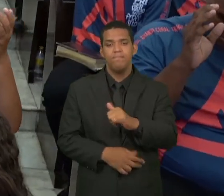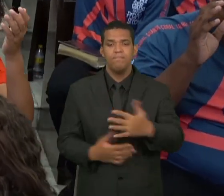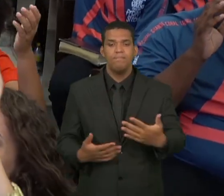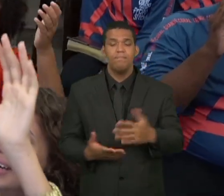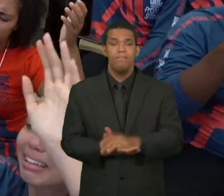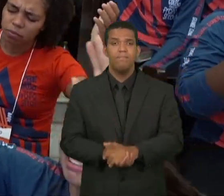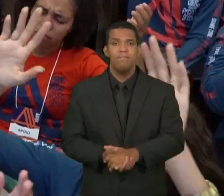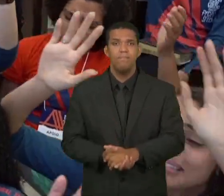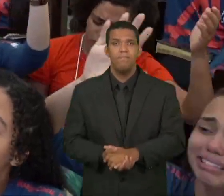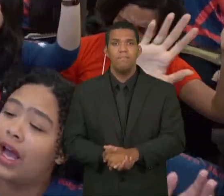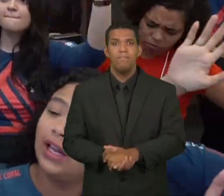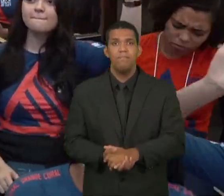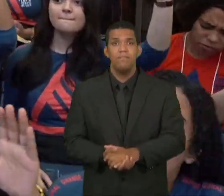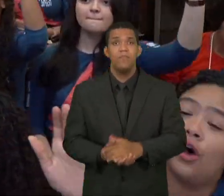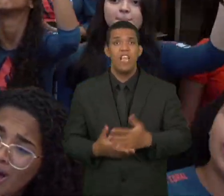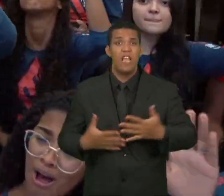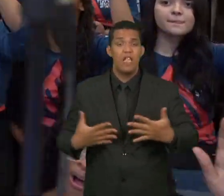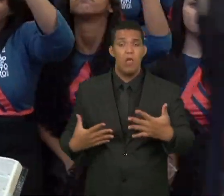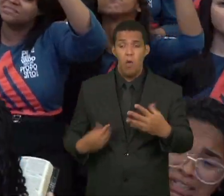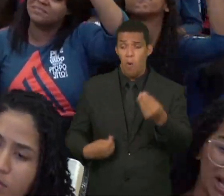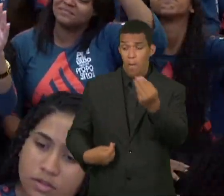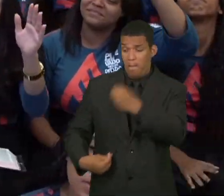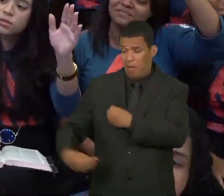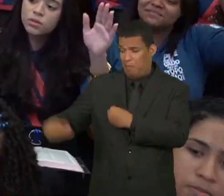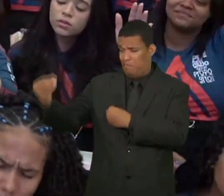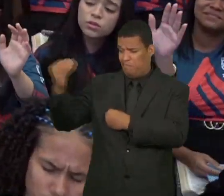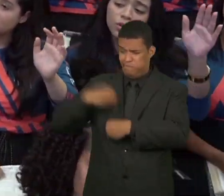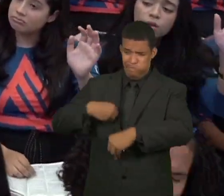Por aumentar a iniquidade,